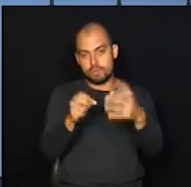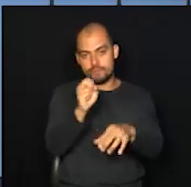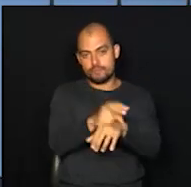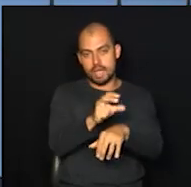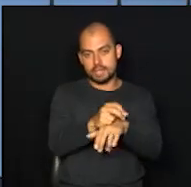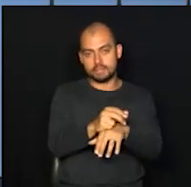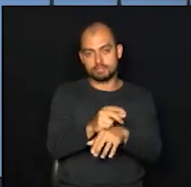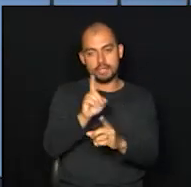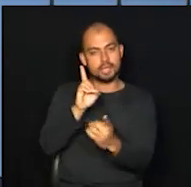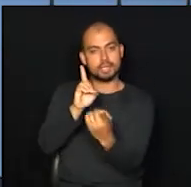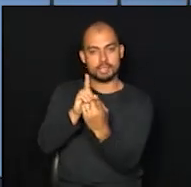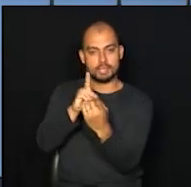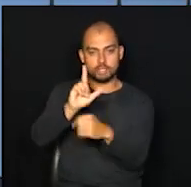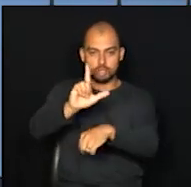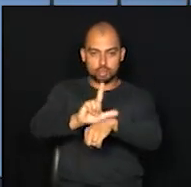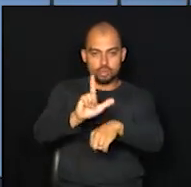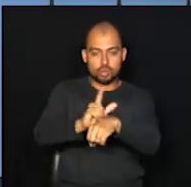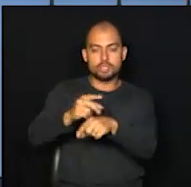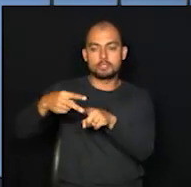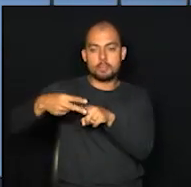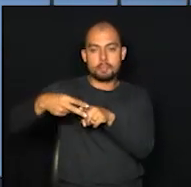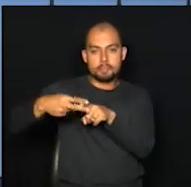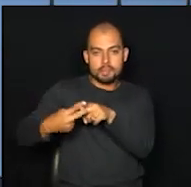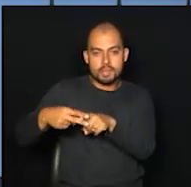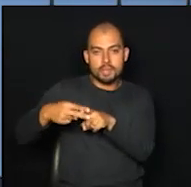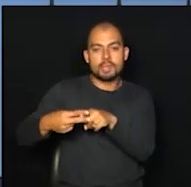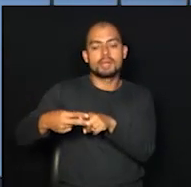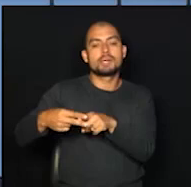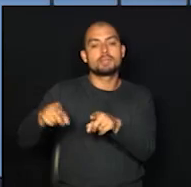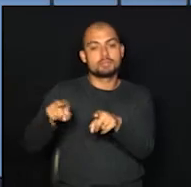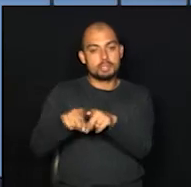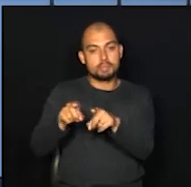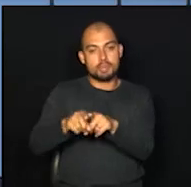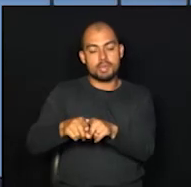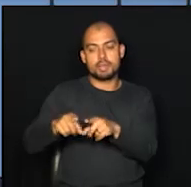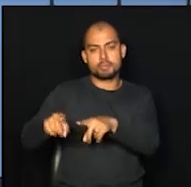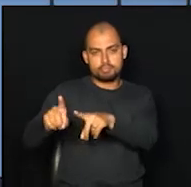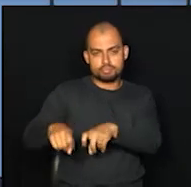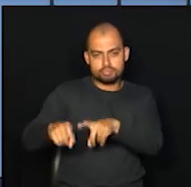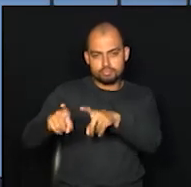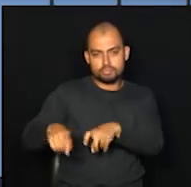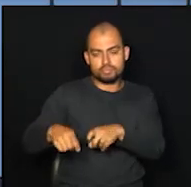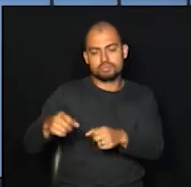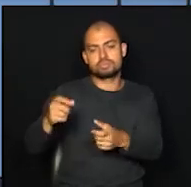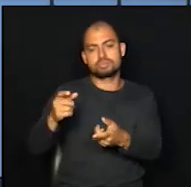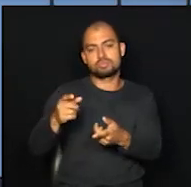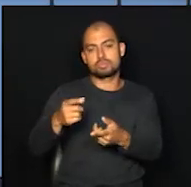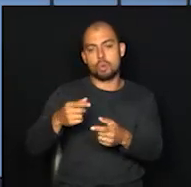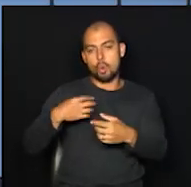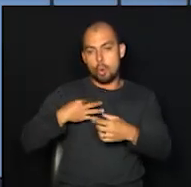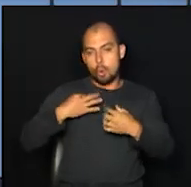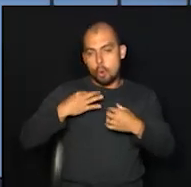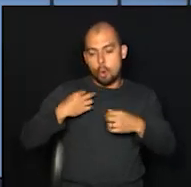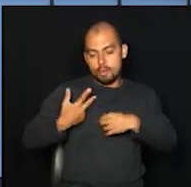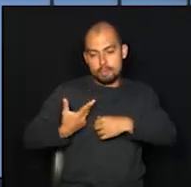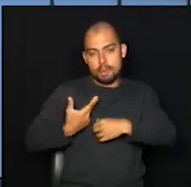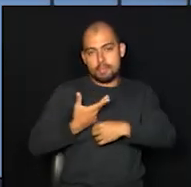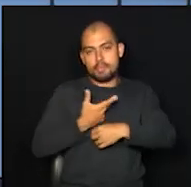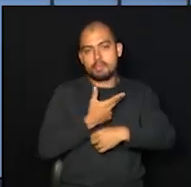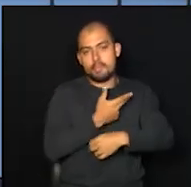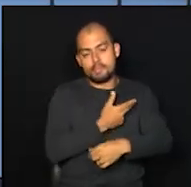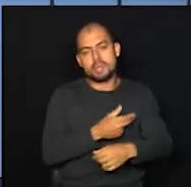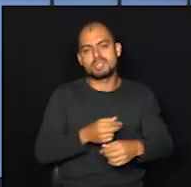de loja, auxiliar mecânico de refrigeração, carpinteiro de obras, cortador de roupas, costureiras